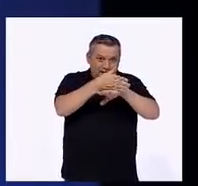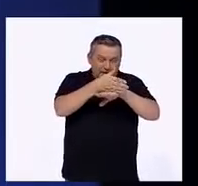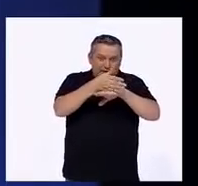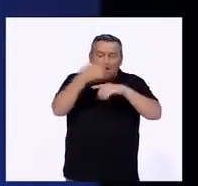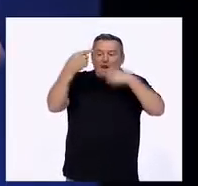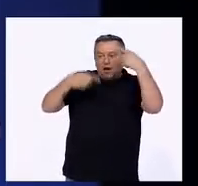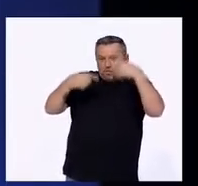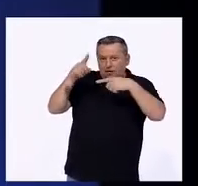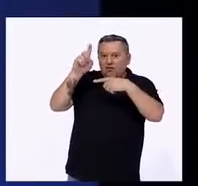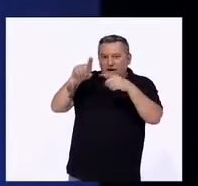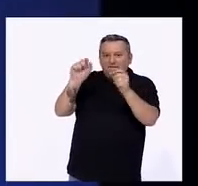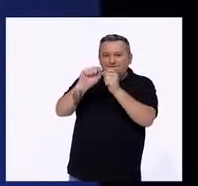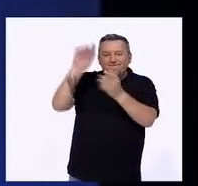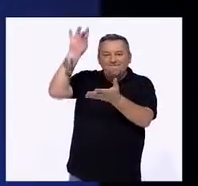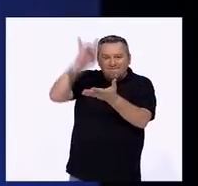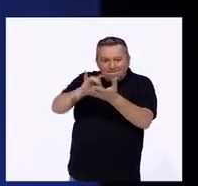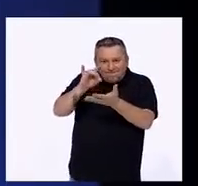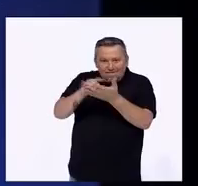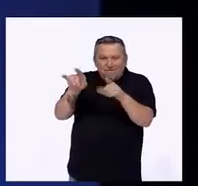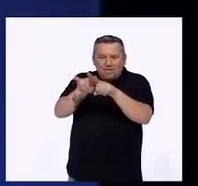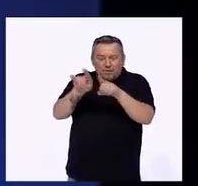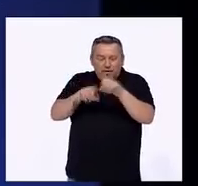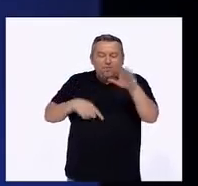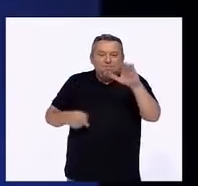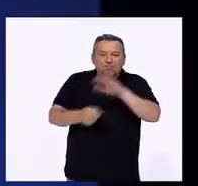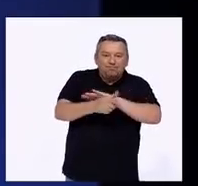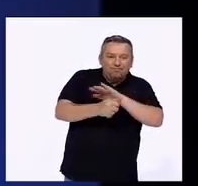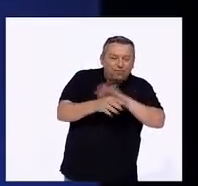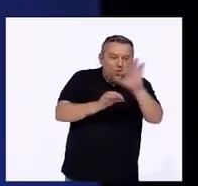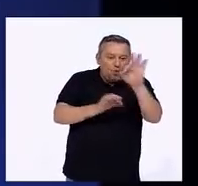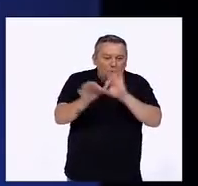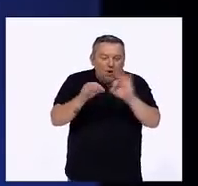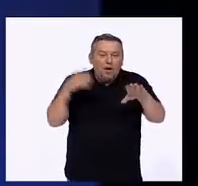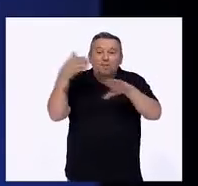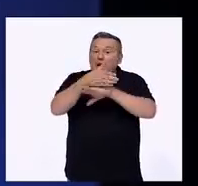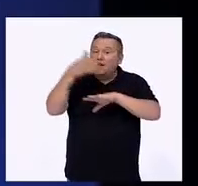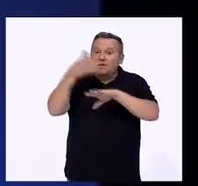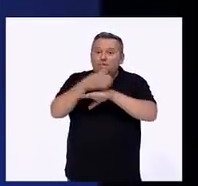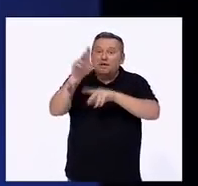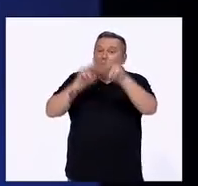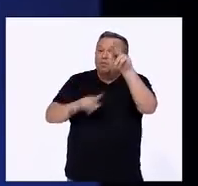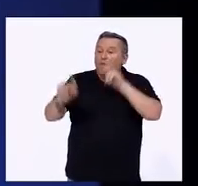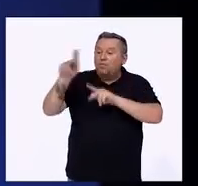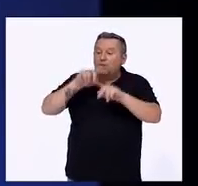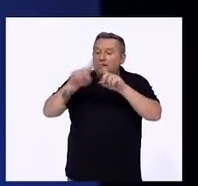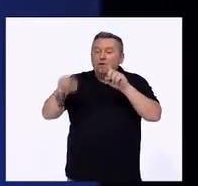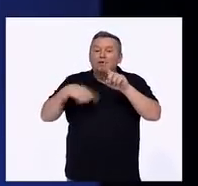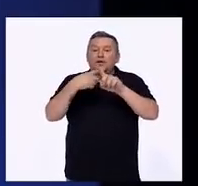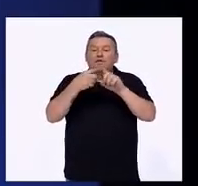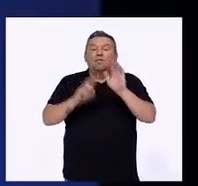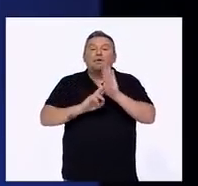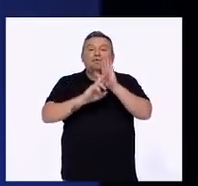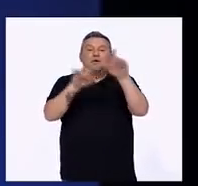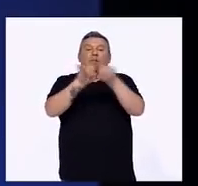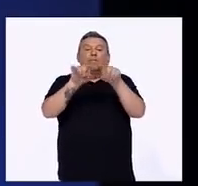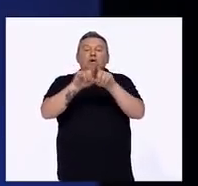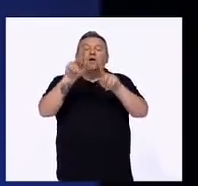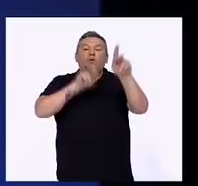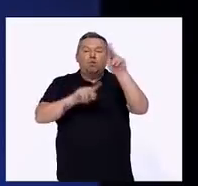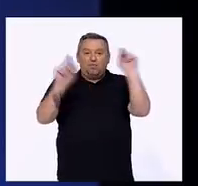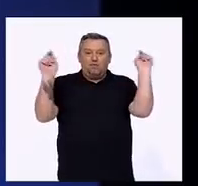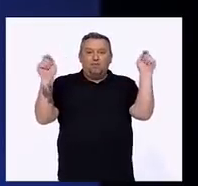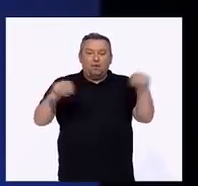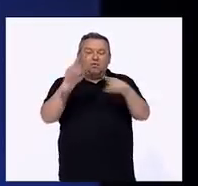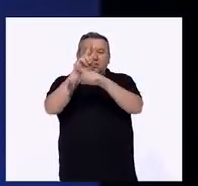são mecanismos de combate, de controle à corrupção e muita participação popular, para que a política seja mais representativa e o povo também possa controlar o